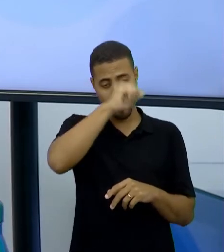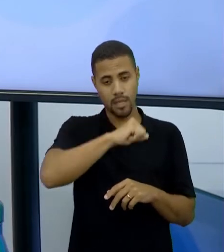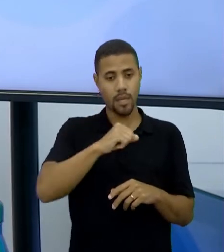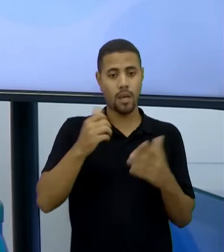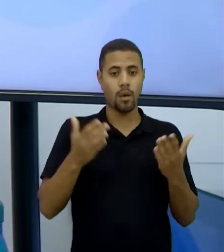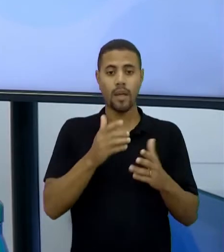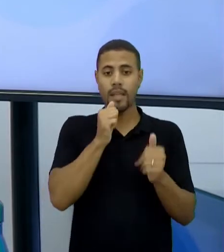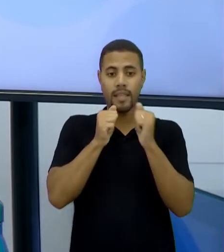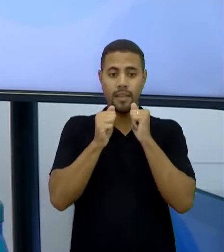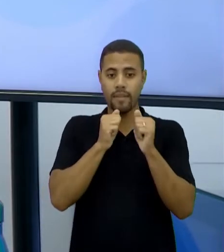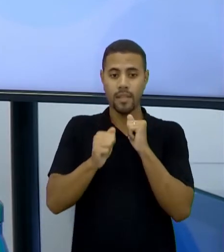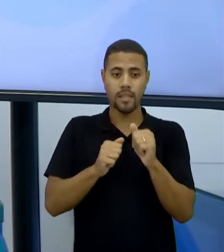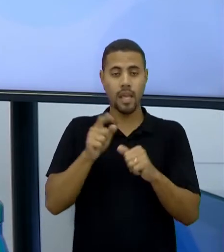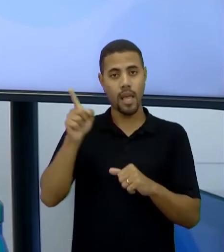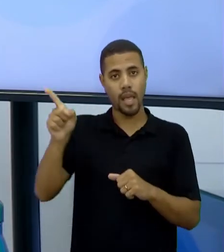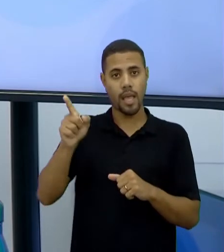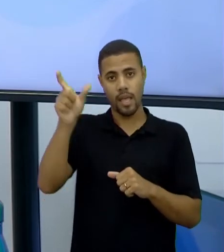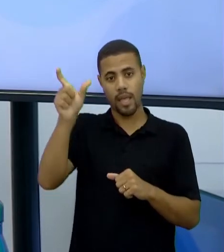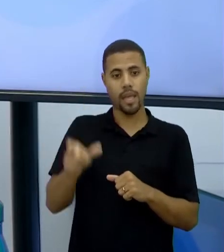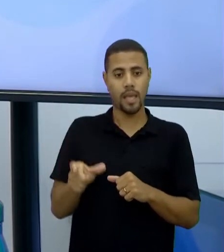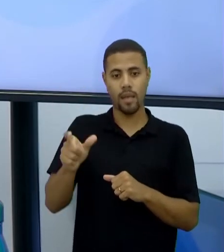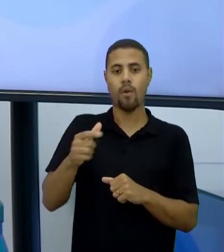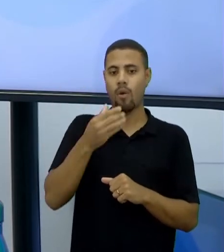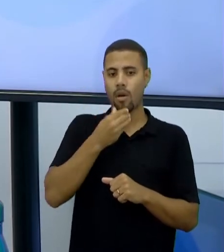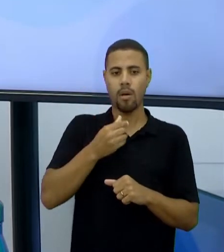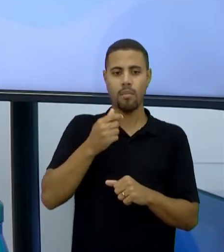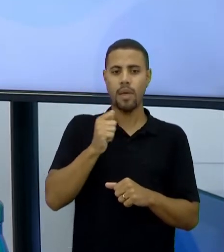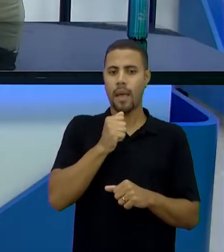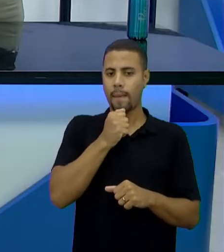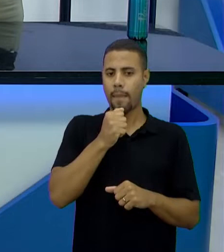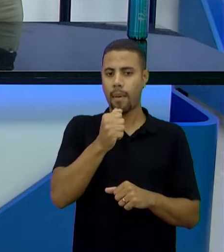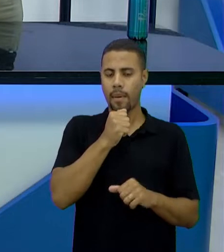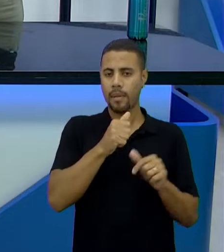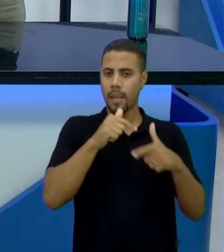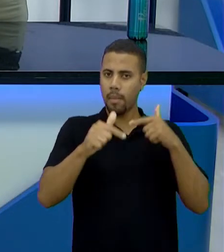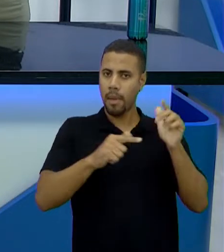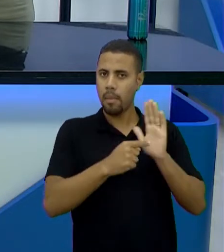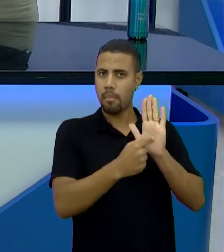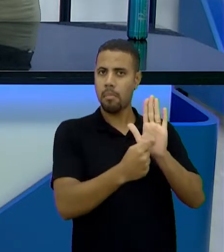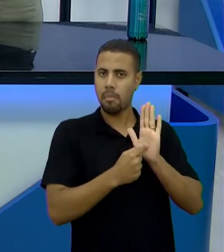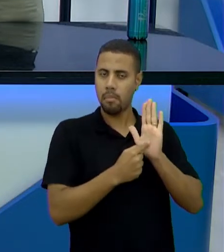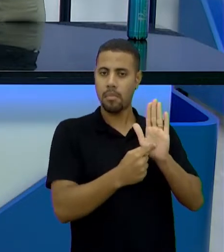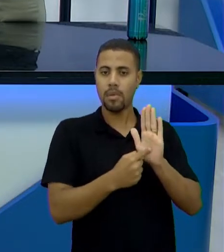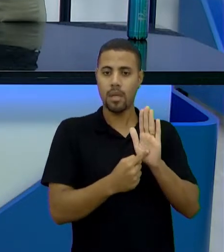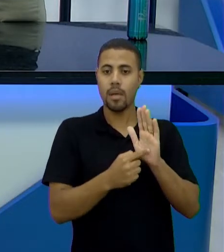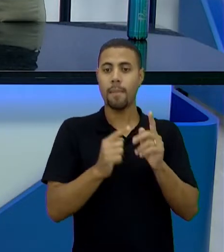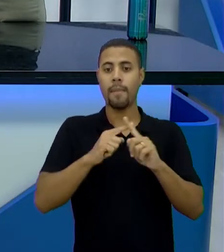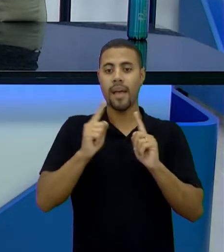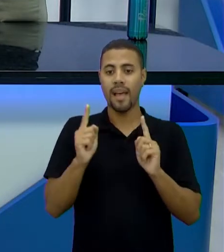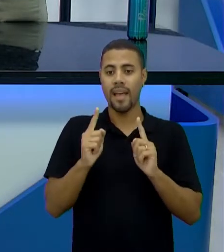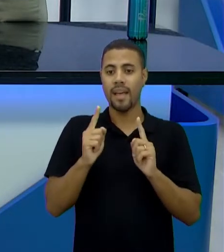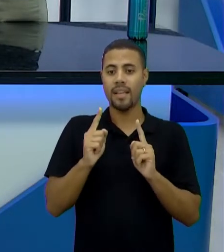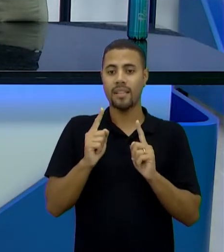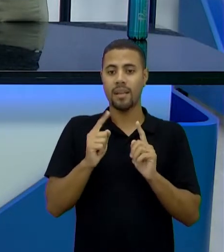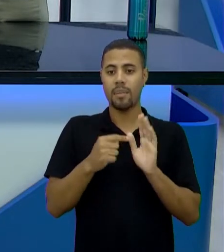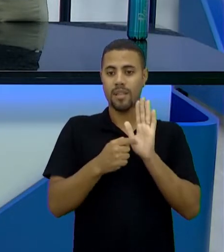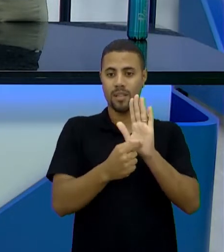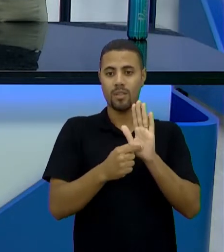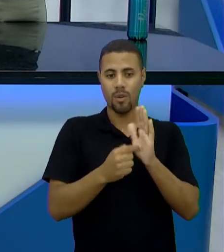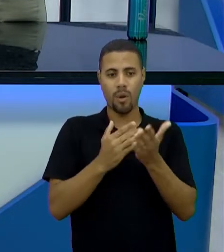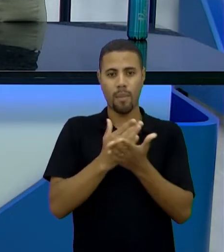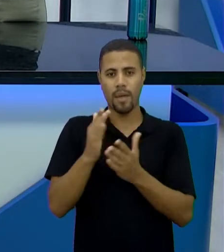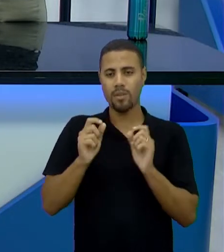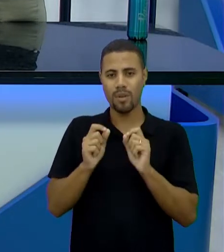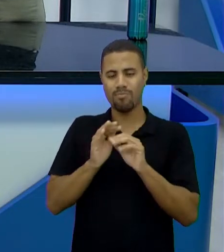vai entrevistar o fulano de tal, que é esse apresentador. E é engraçado que o apresentador coloca ele assim